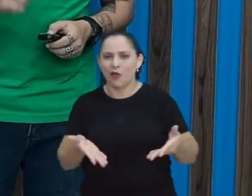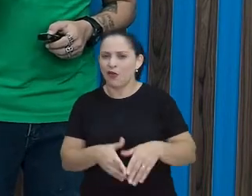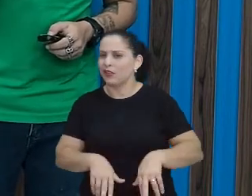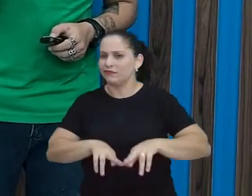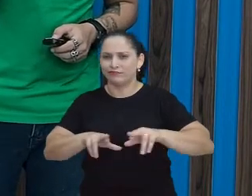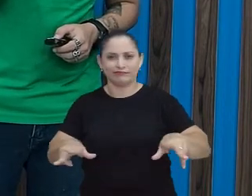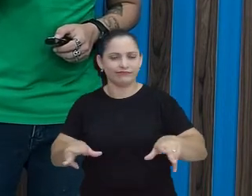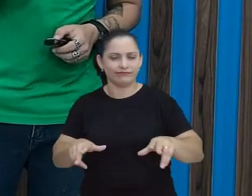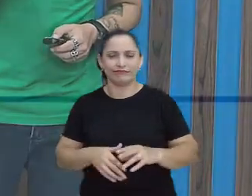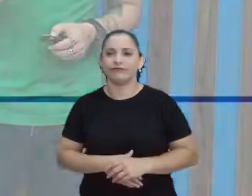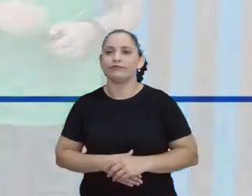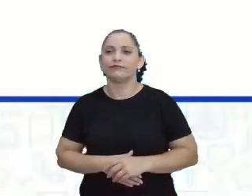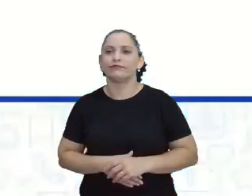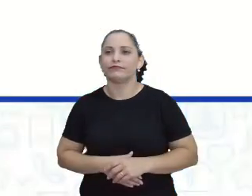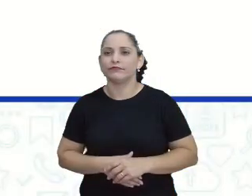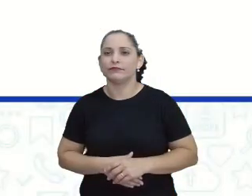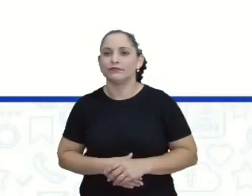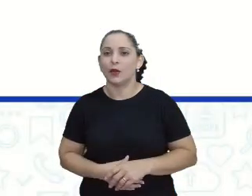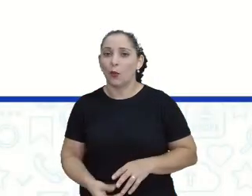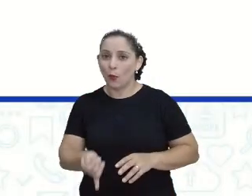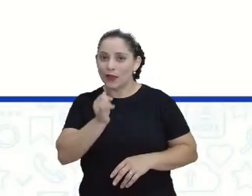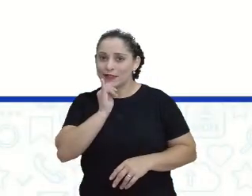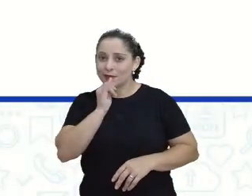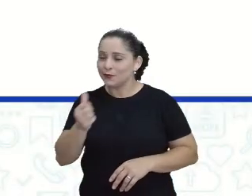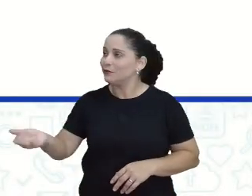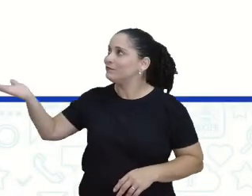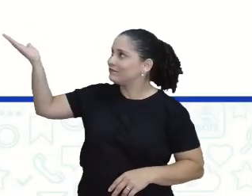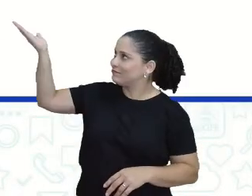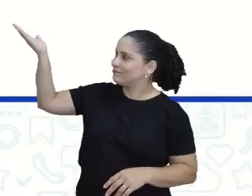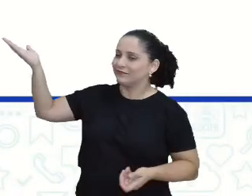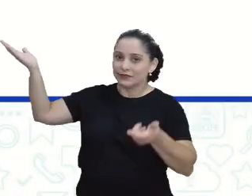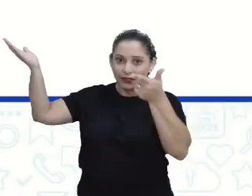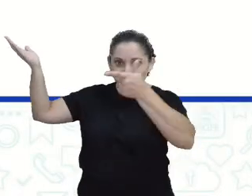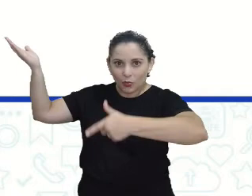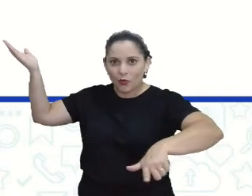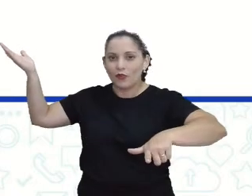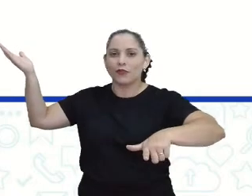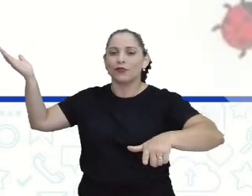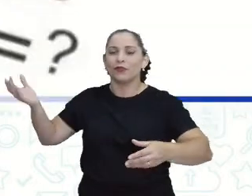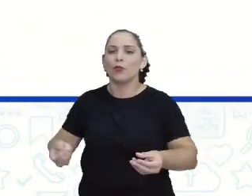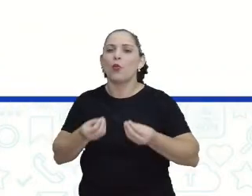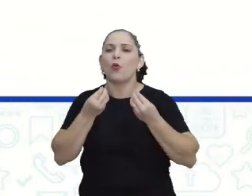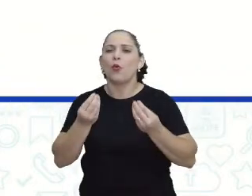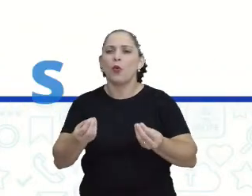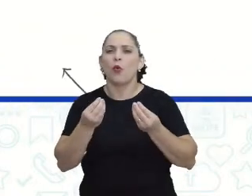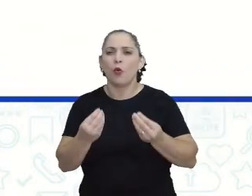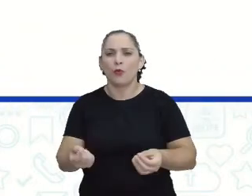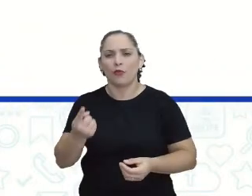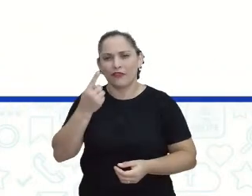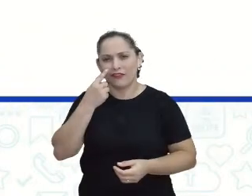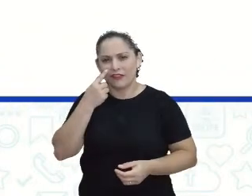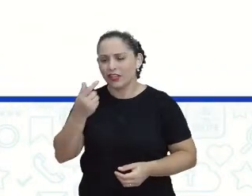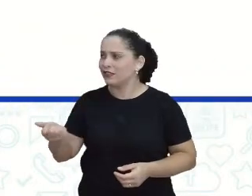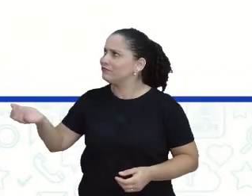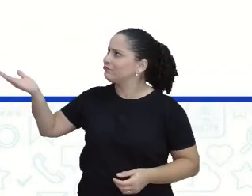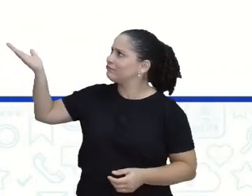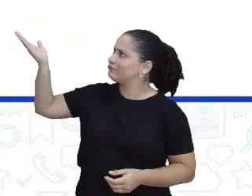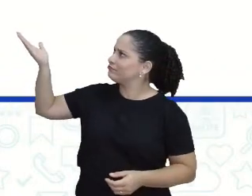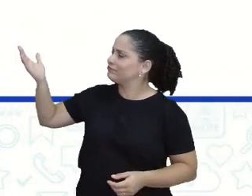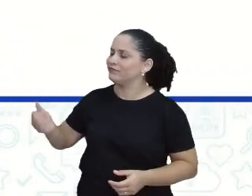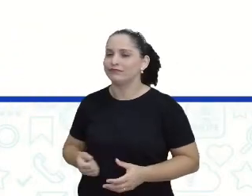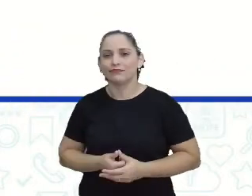diferença. Então, voltando àquele exemplo ali que a gente acabou de resolver, como é que eu poderia enxergar isso daí como se